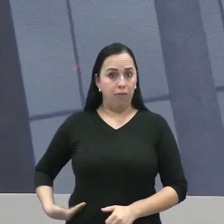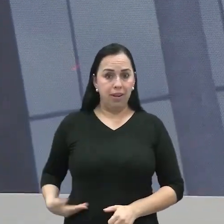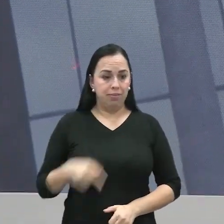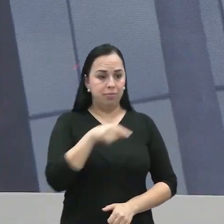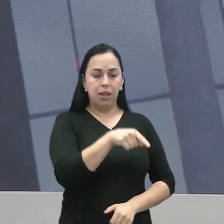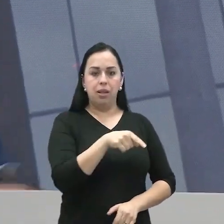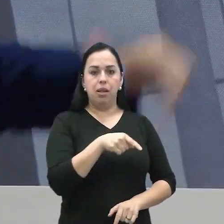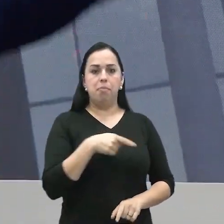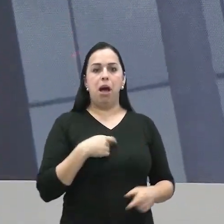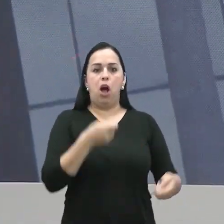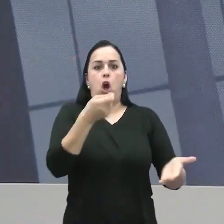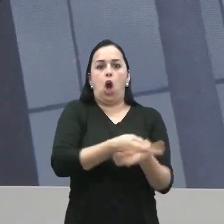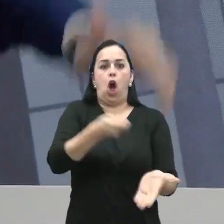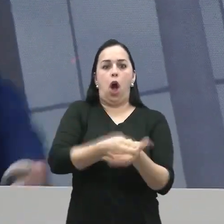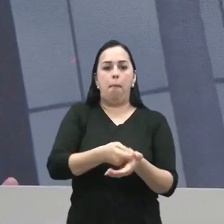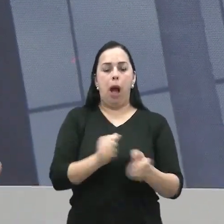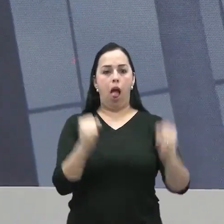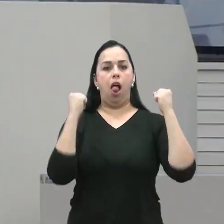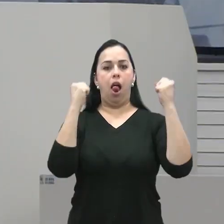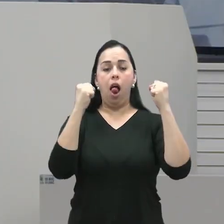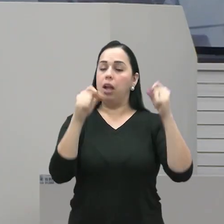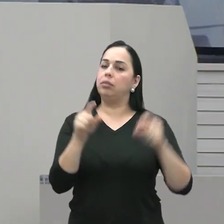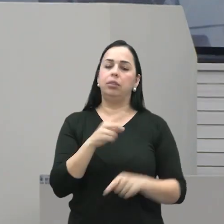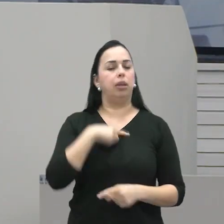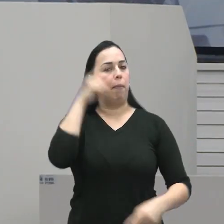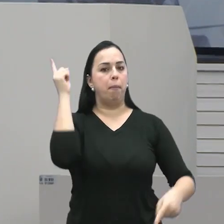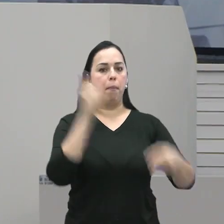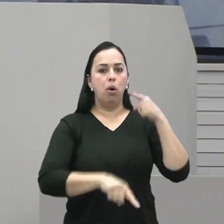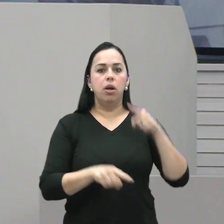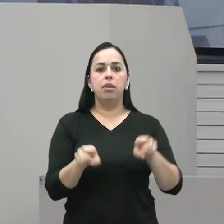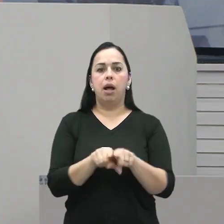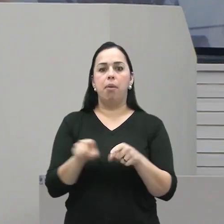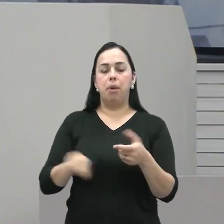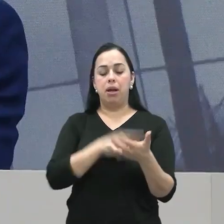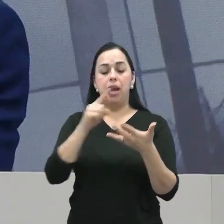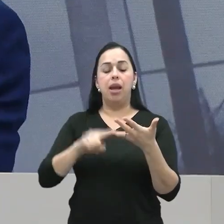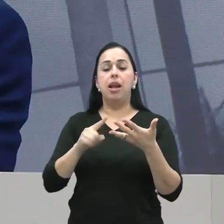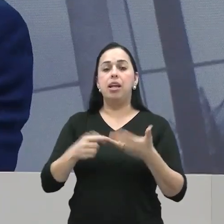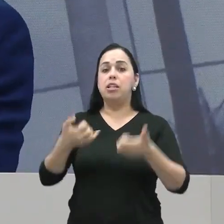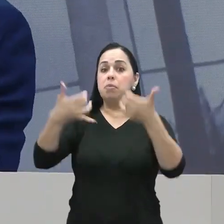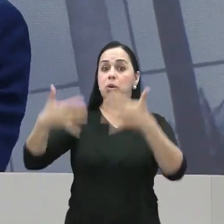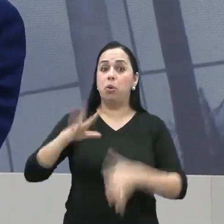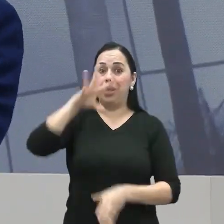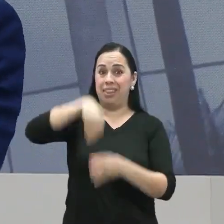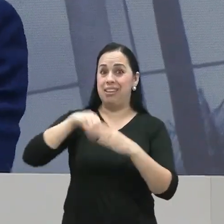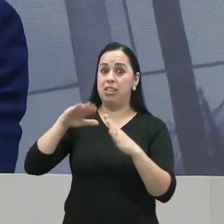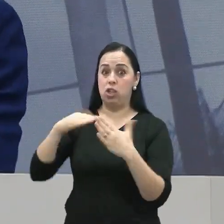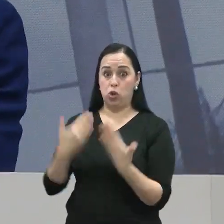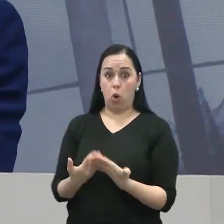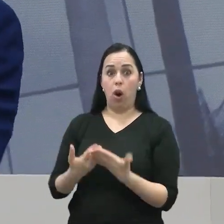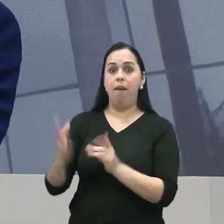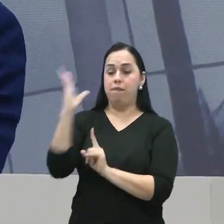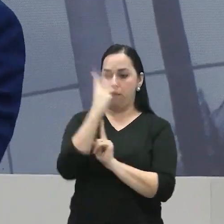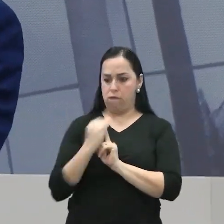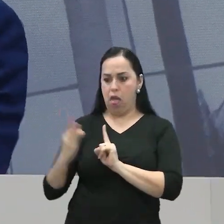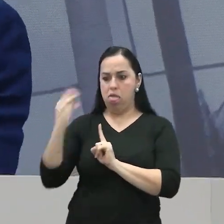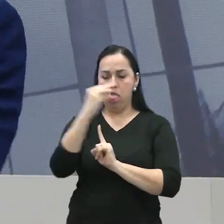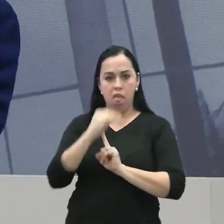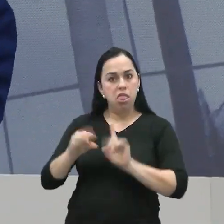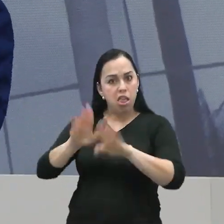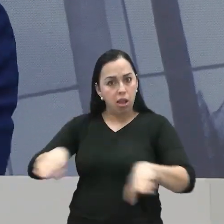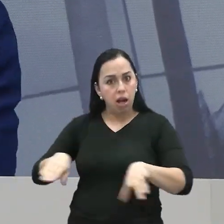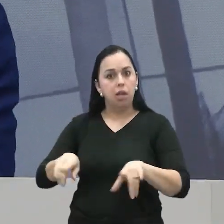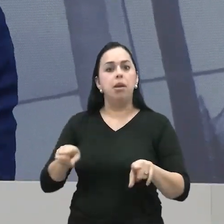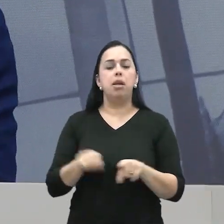deveria ser usado para atos de militância. Tomás também abordou casos de abusos de crianças em escolas da cidade